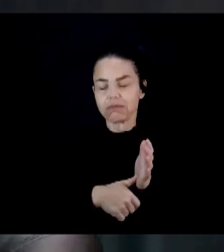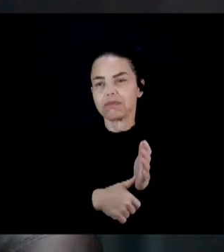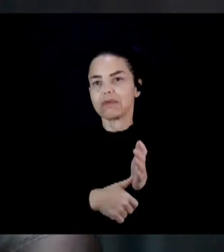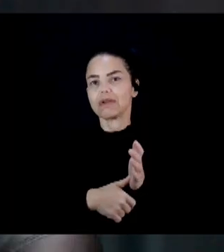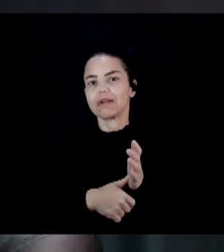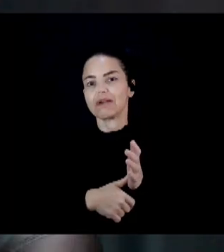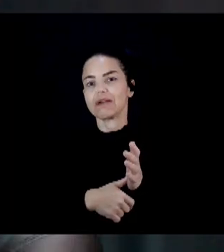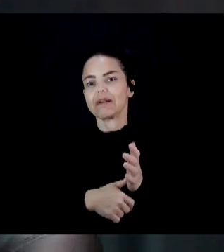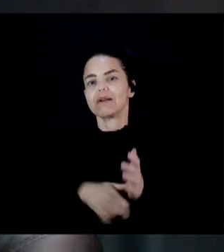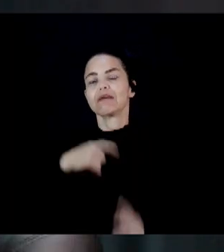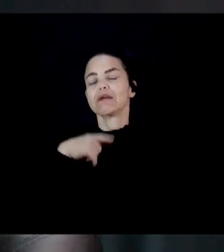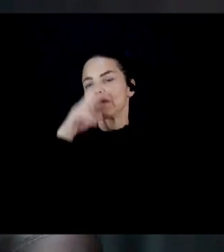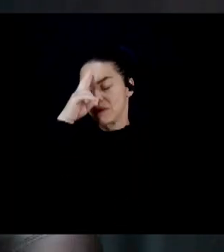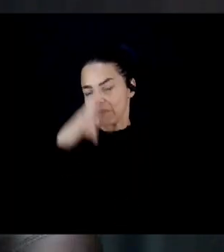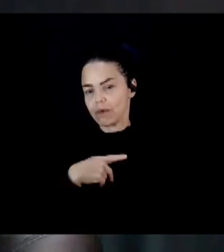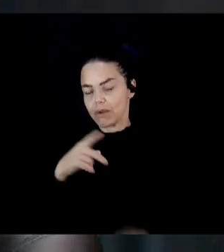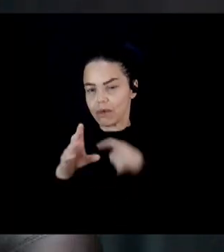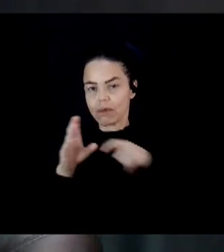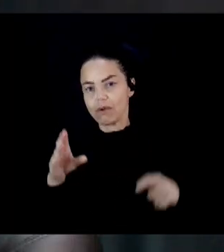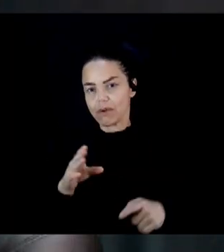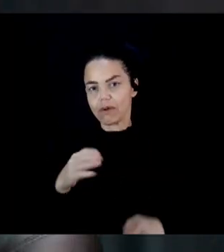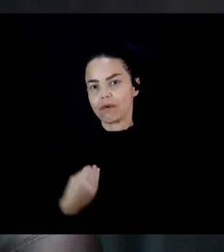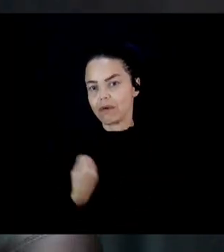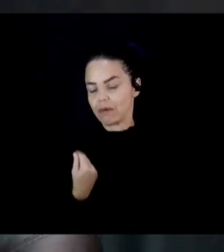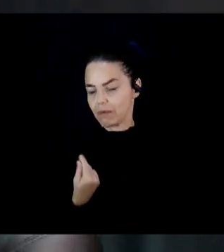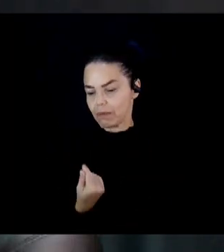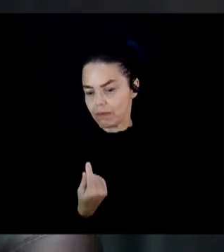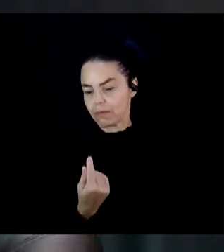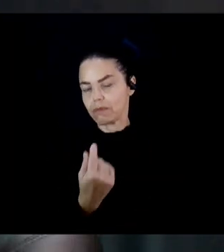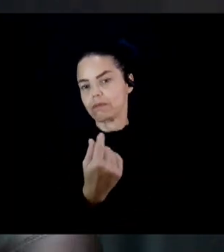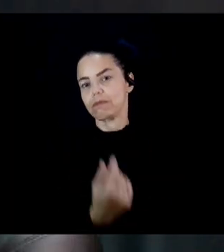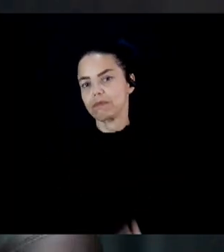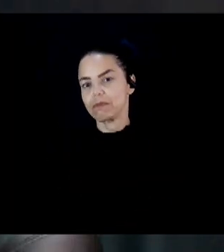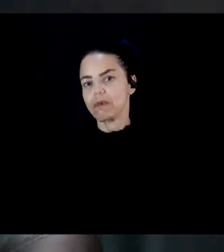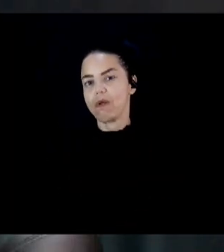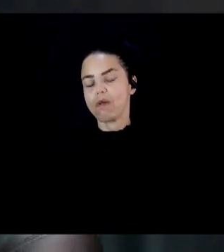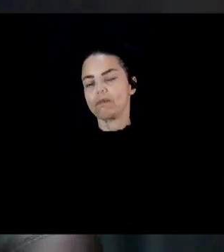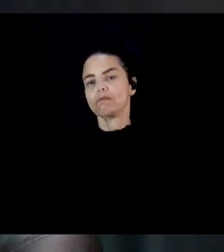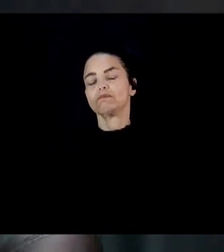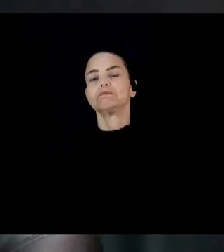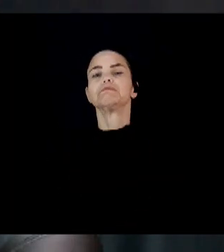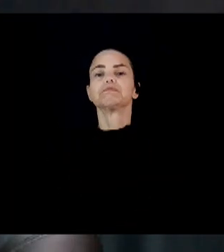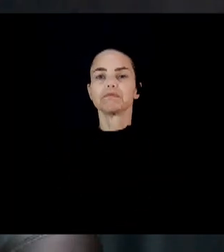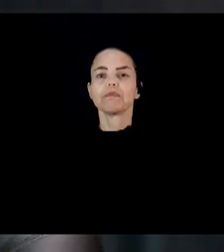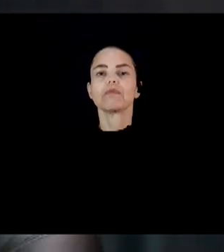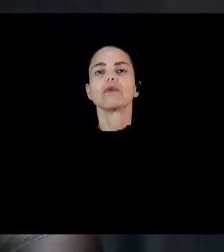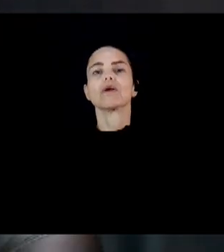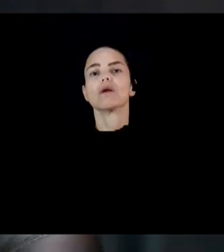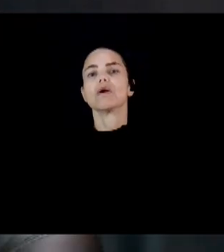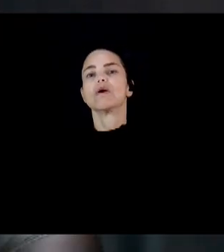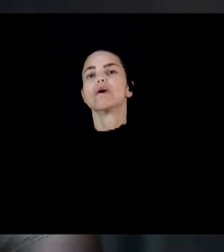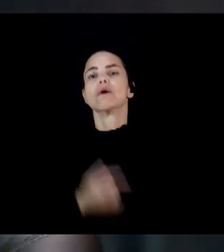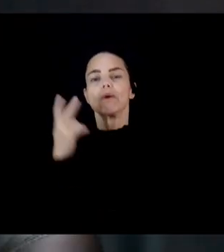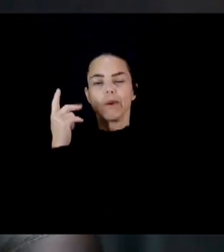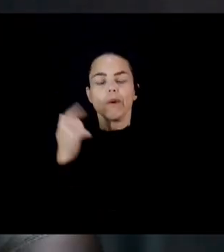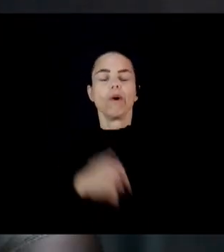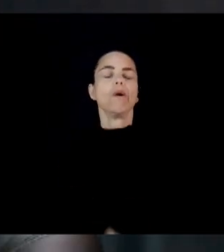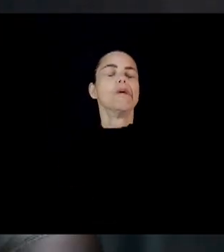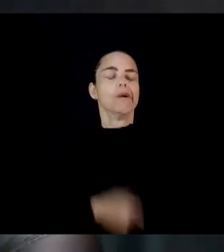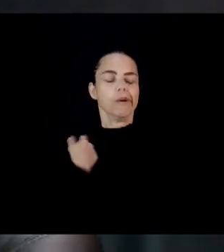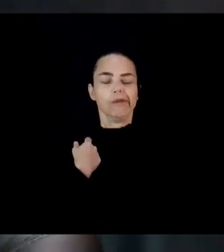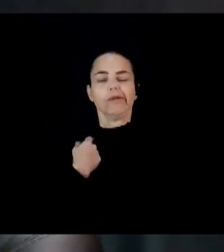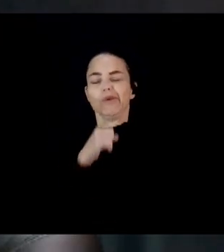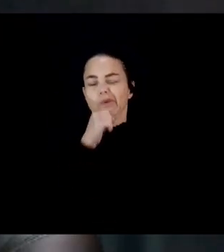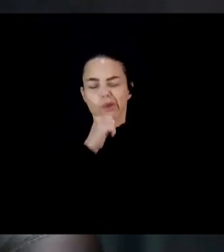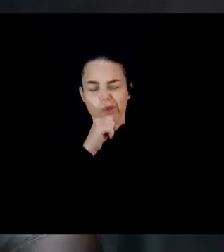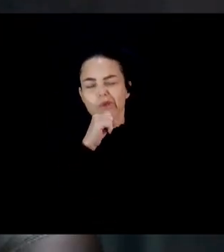nossa autonomia para o resto da nossa vida. O que acontece, né? Geralmente a pessoa vai envelhecendo e aí por